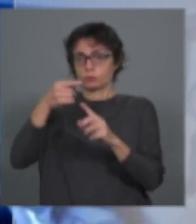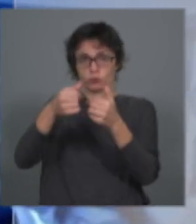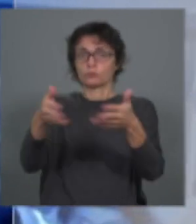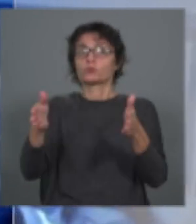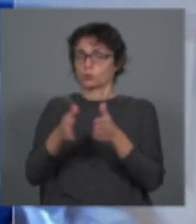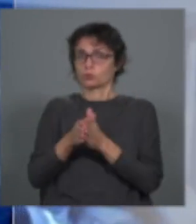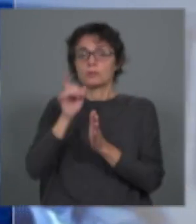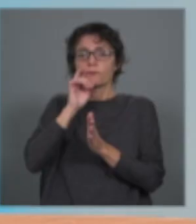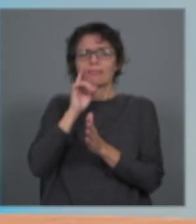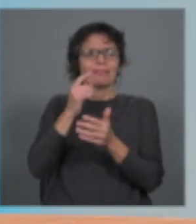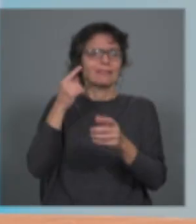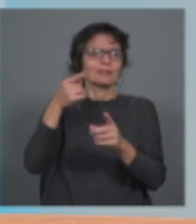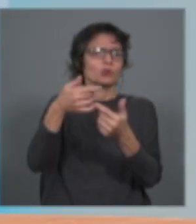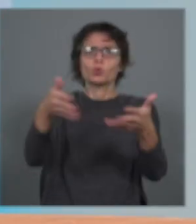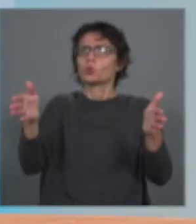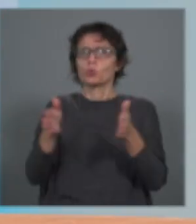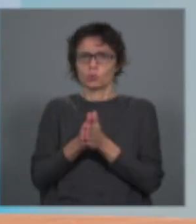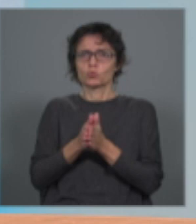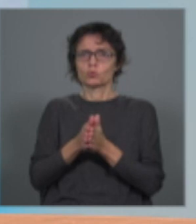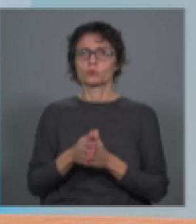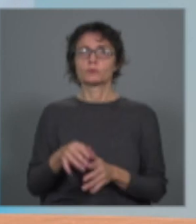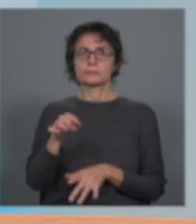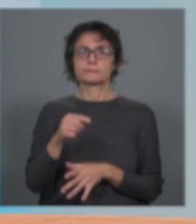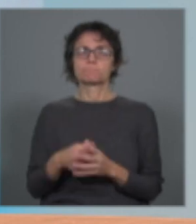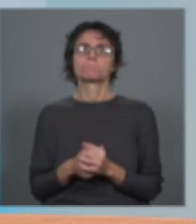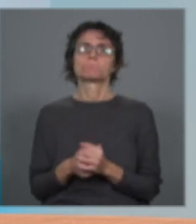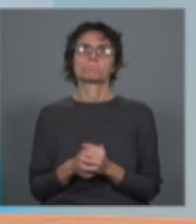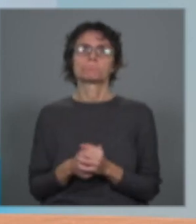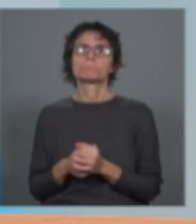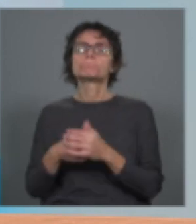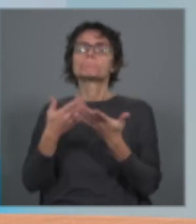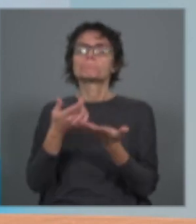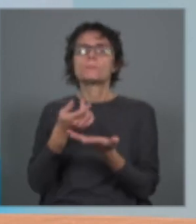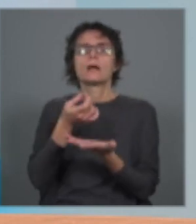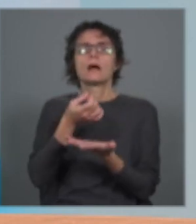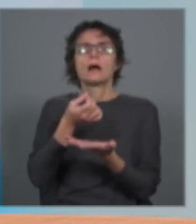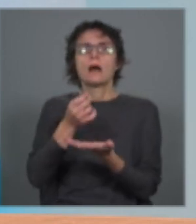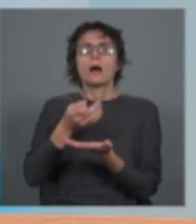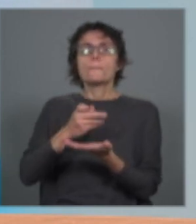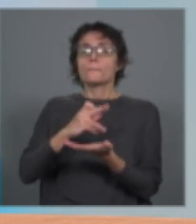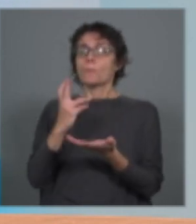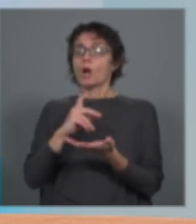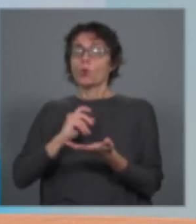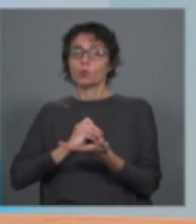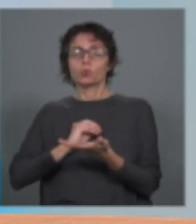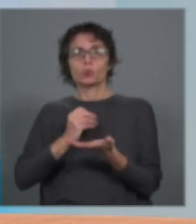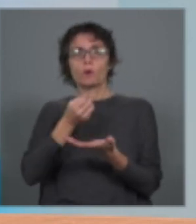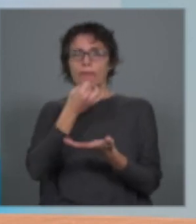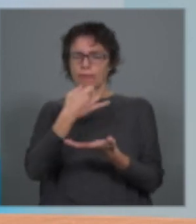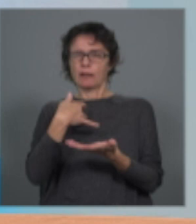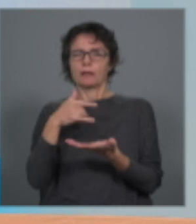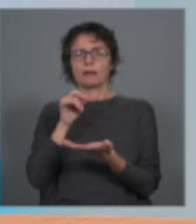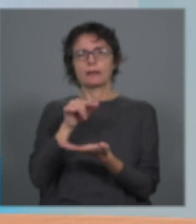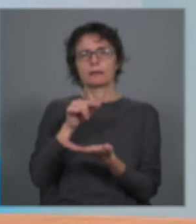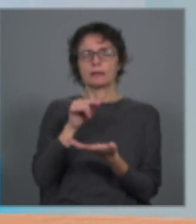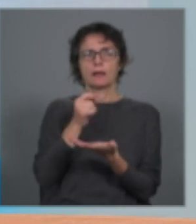precisa. Paulo, se me permite, eu penso que o que está em causa aqui é exatamente o conceito de força, ainda bem